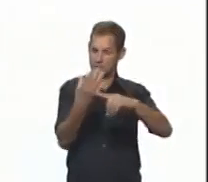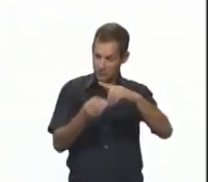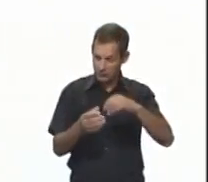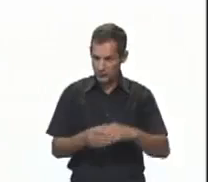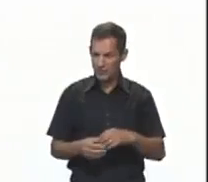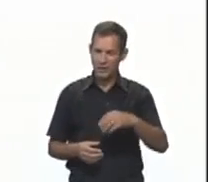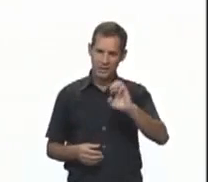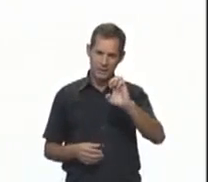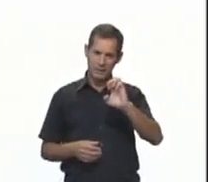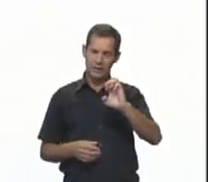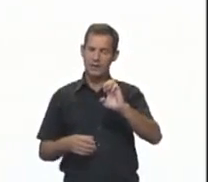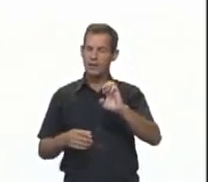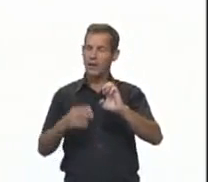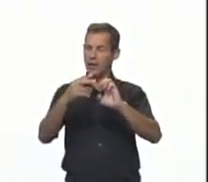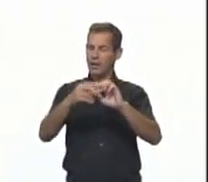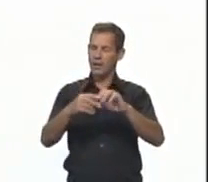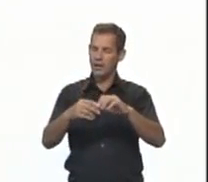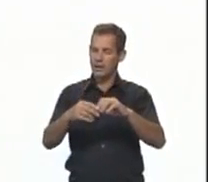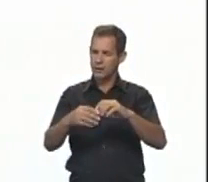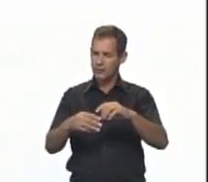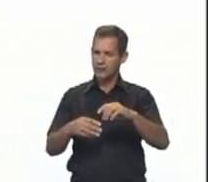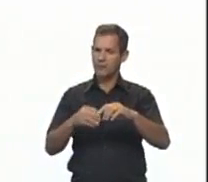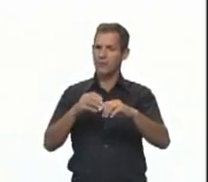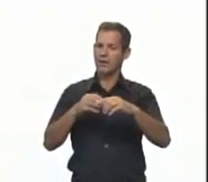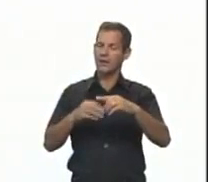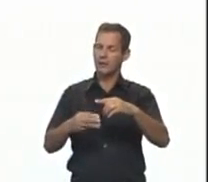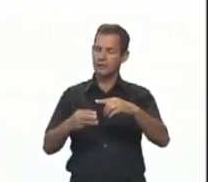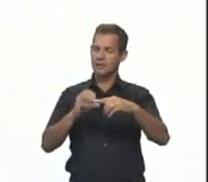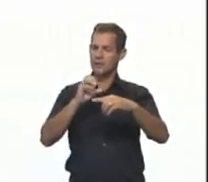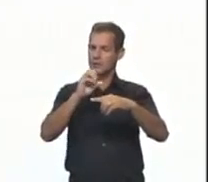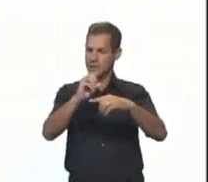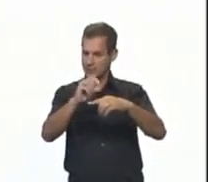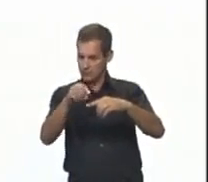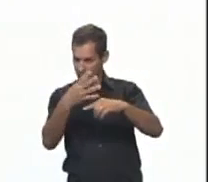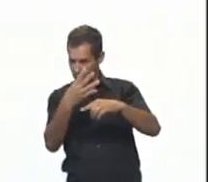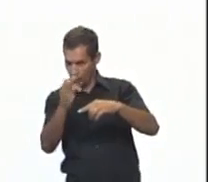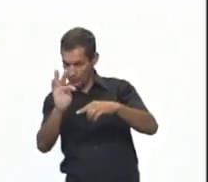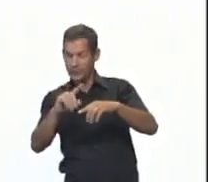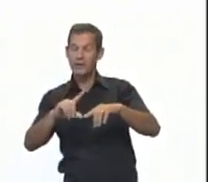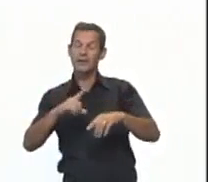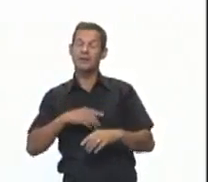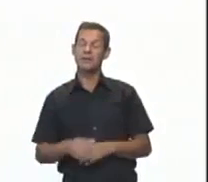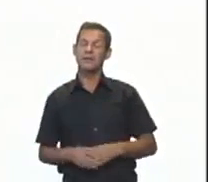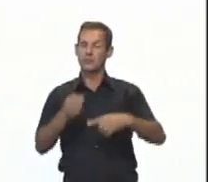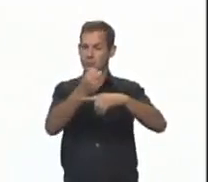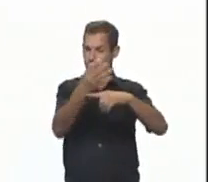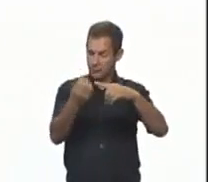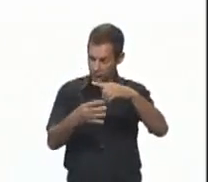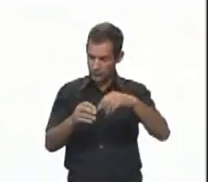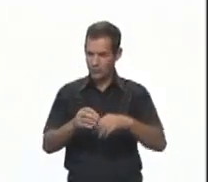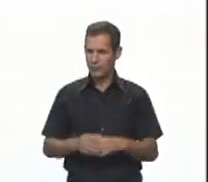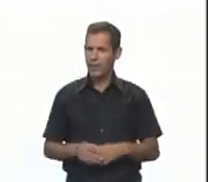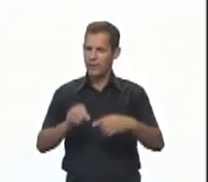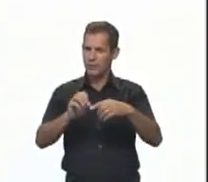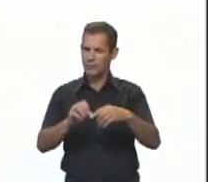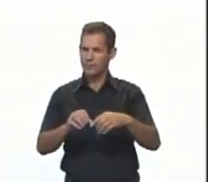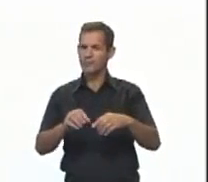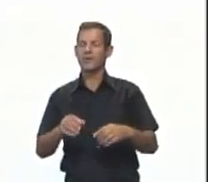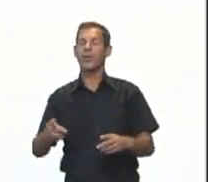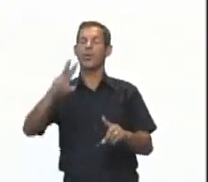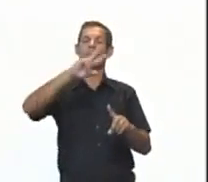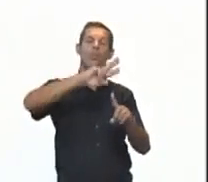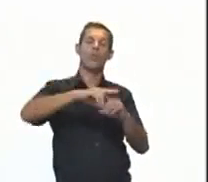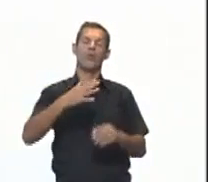é e elevado a 1,04t. Aqui nós temos uma função exponencial, né? E ela é composta. Qual que